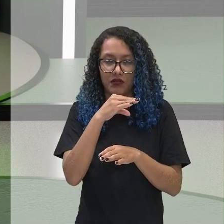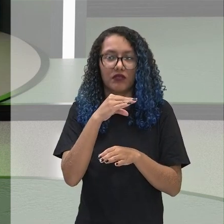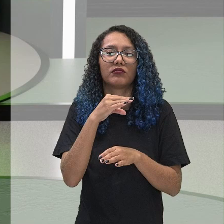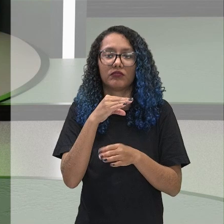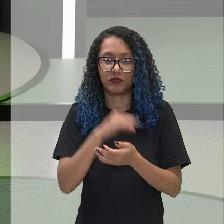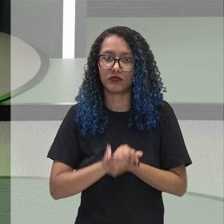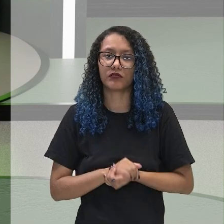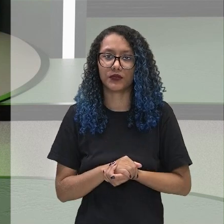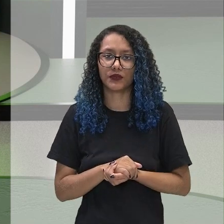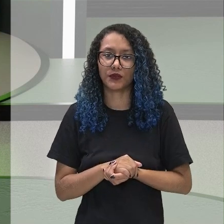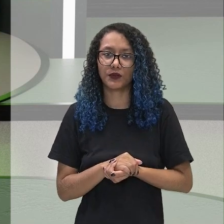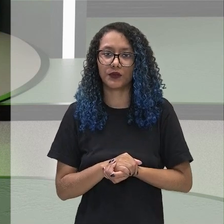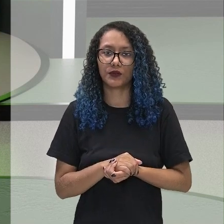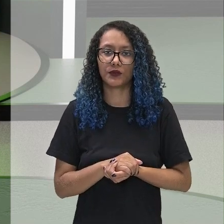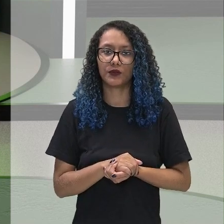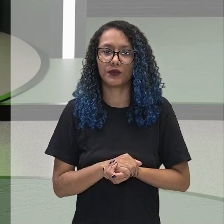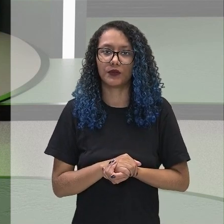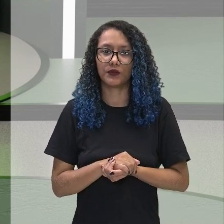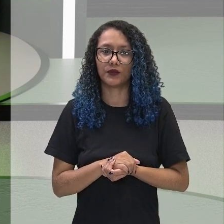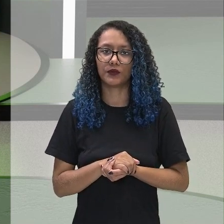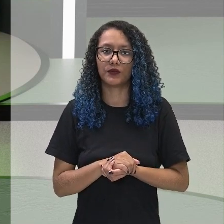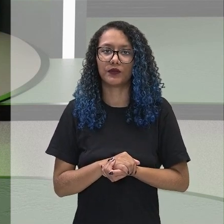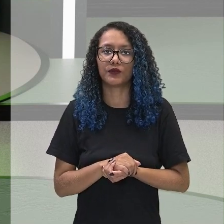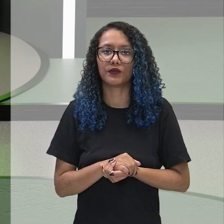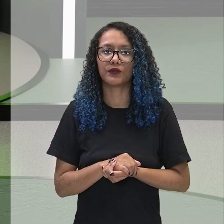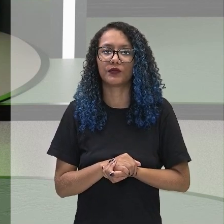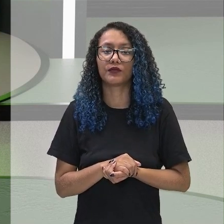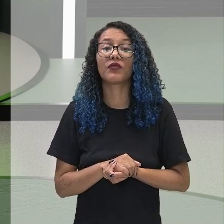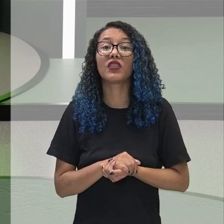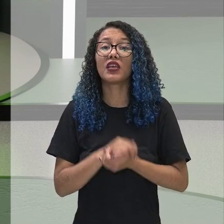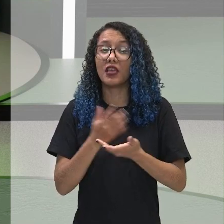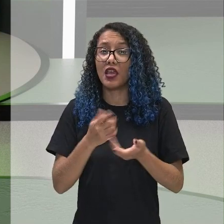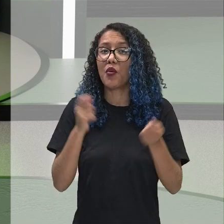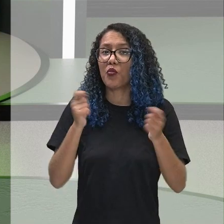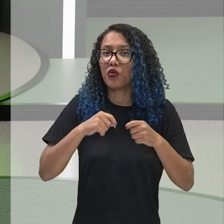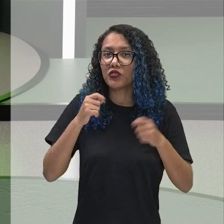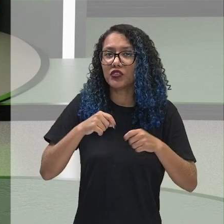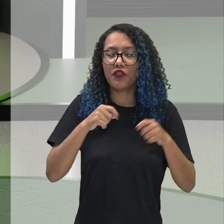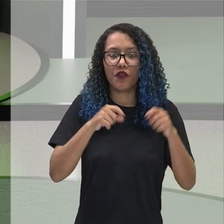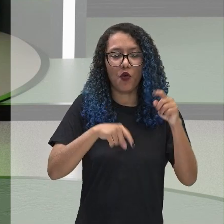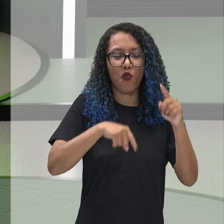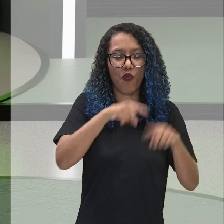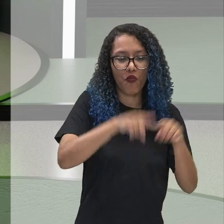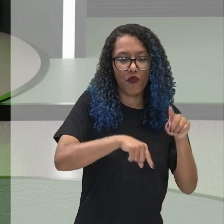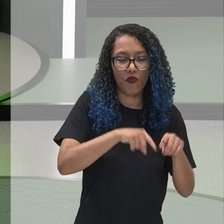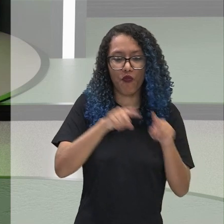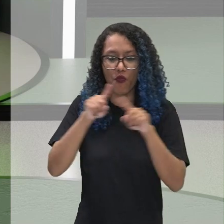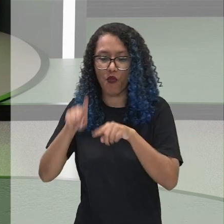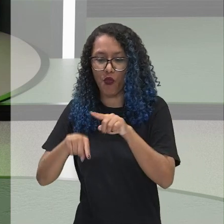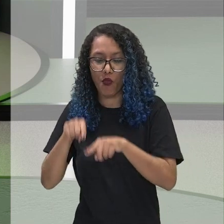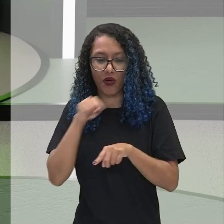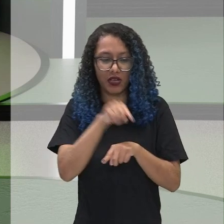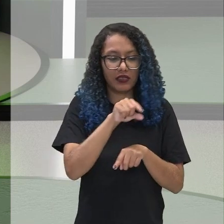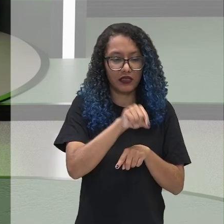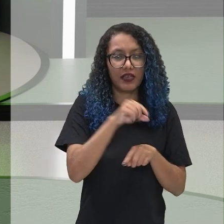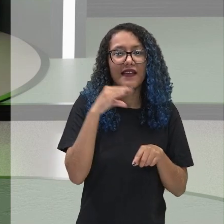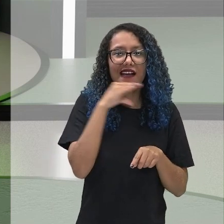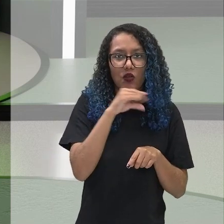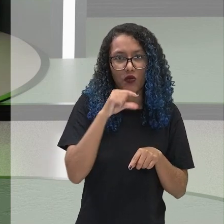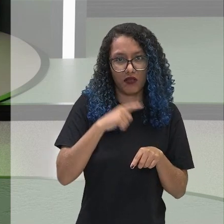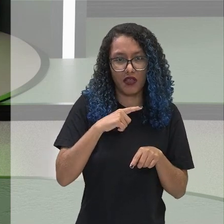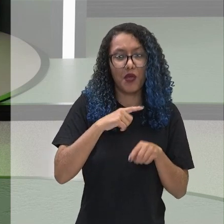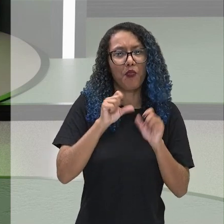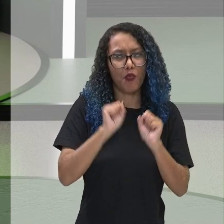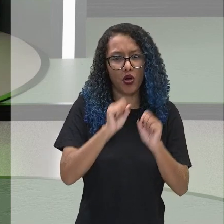esse calor, ele é transferido de um corpo para outro, de uma matéria para outra,